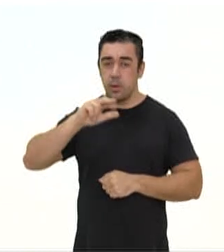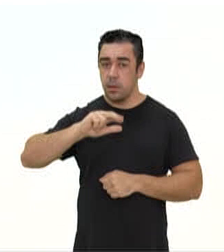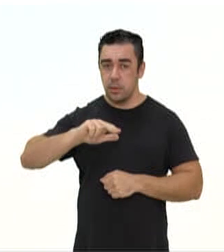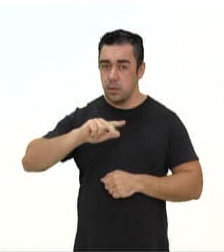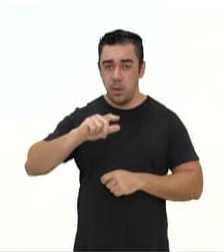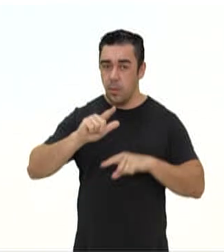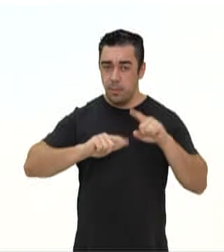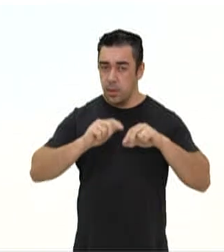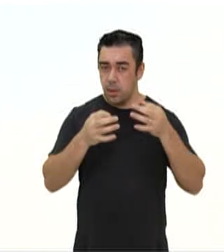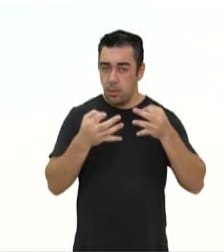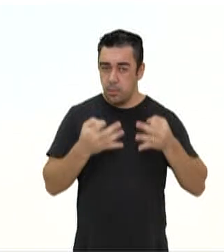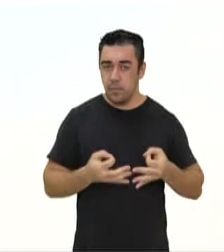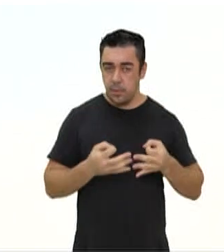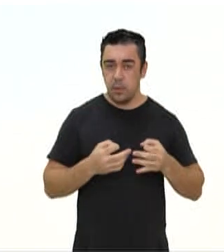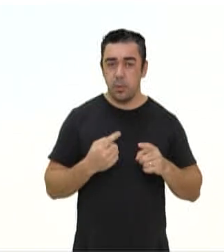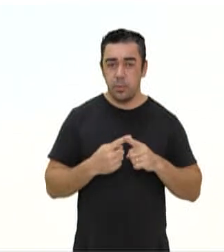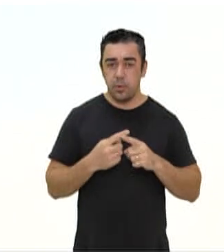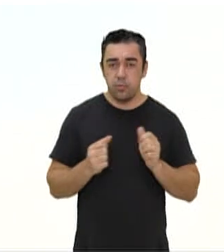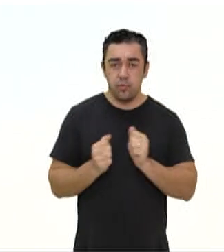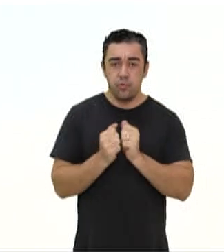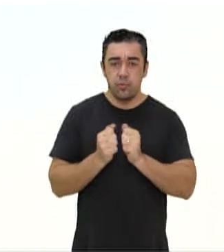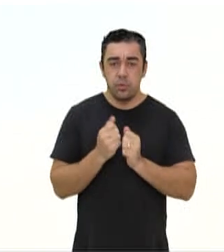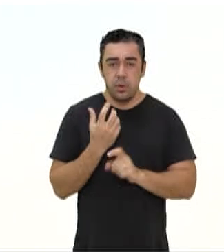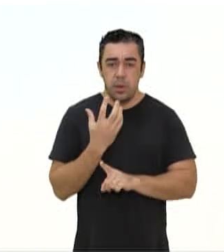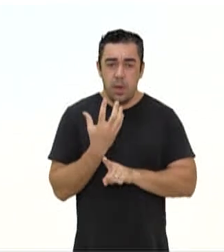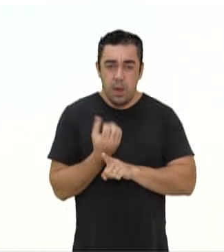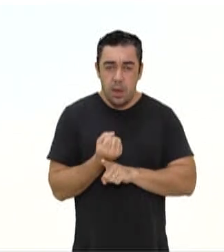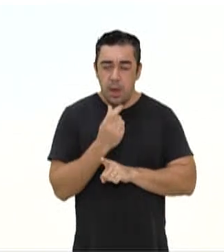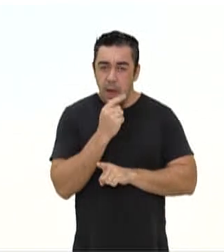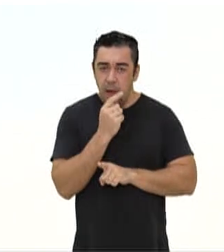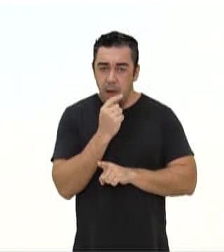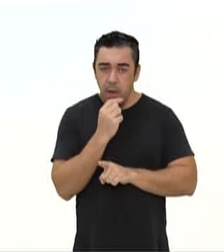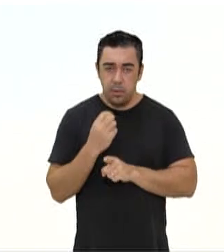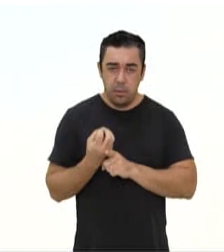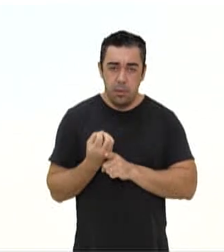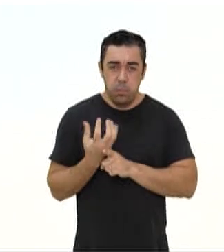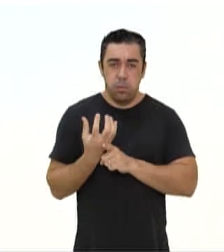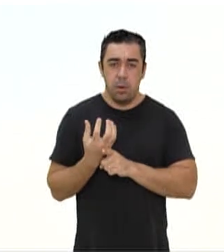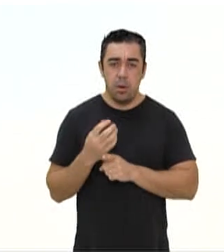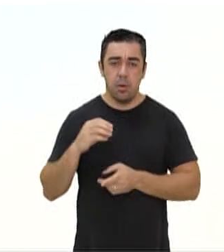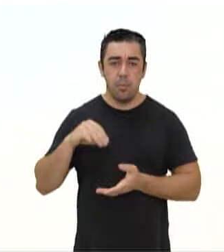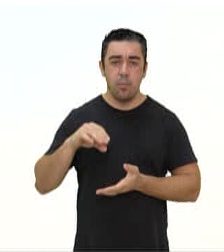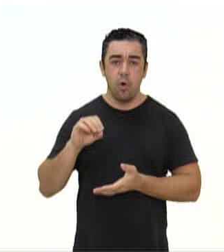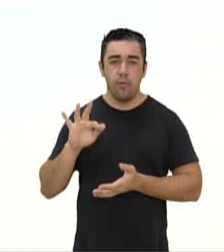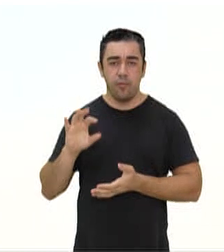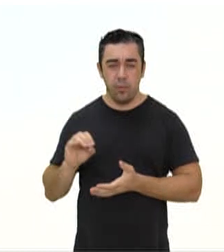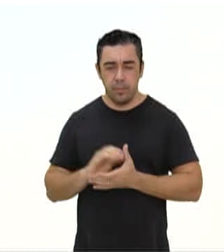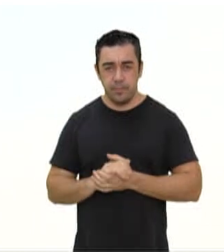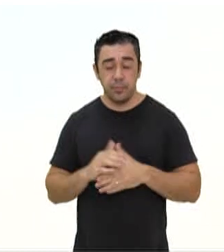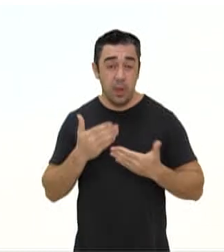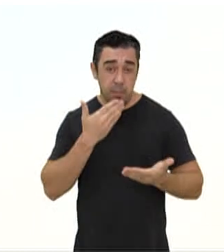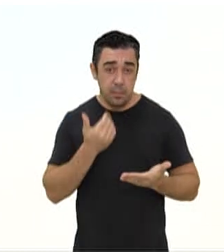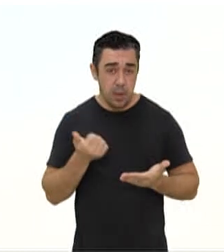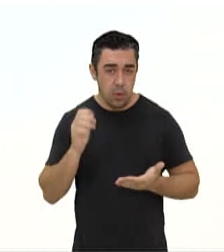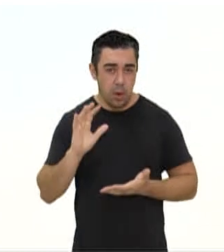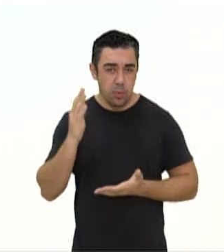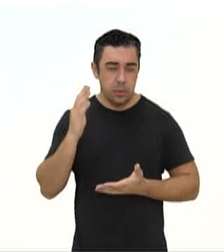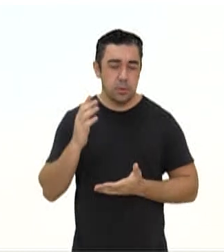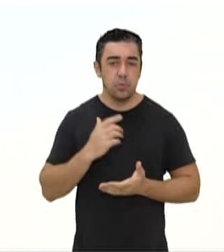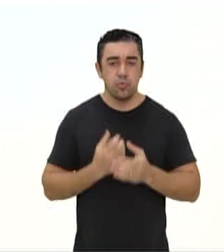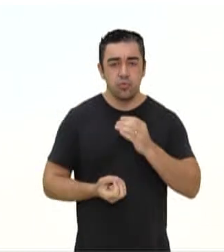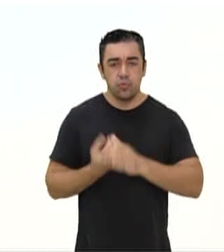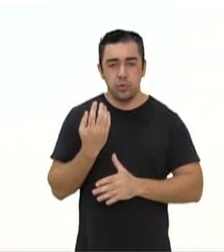o material ideal, pois juntavam umidade e criavam mofo. A melhor solução apareceu em